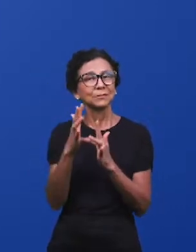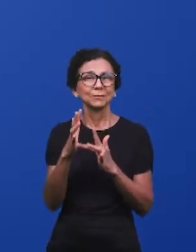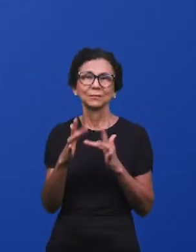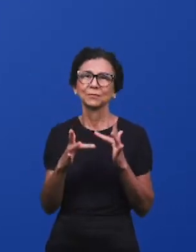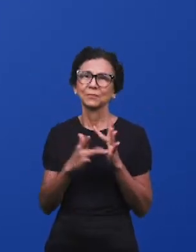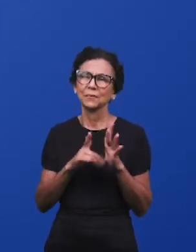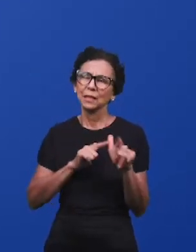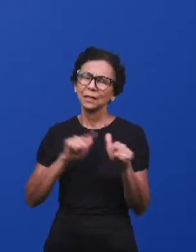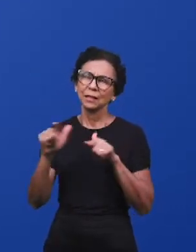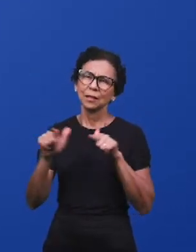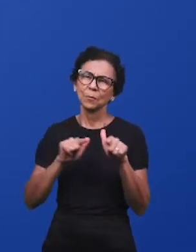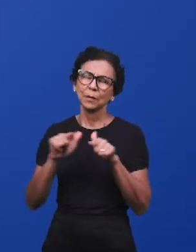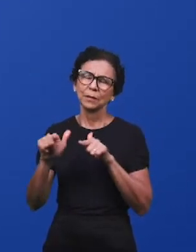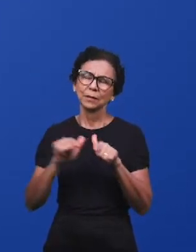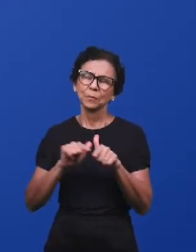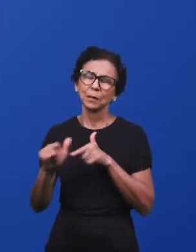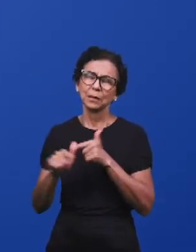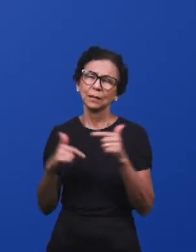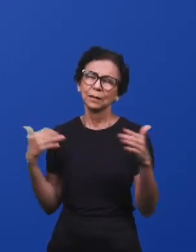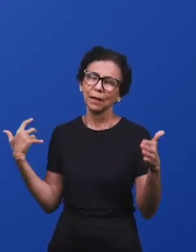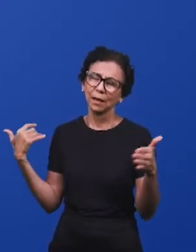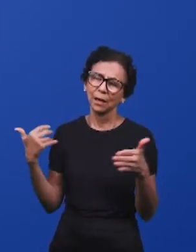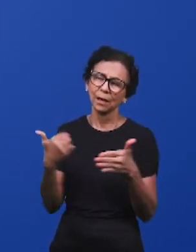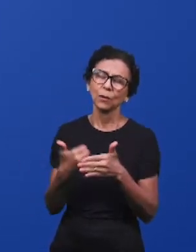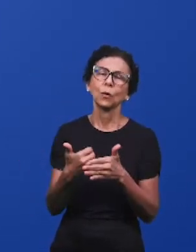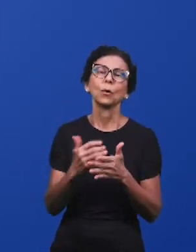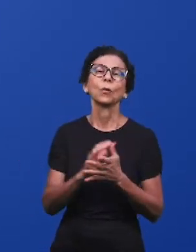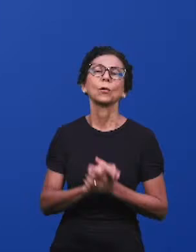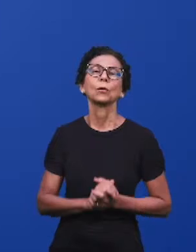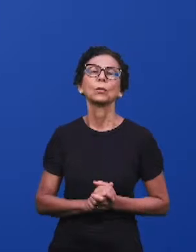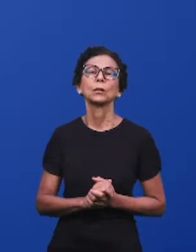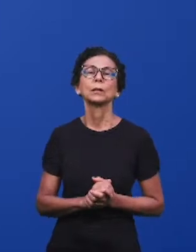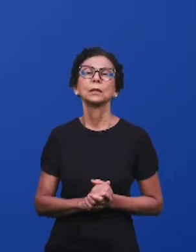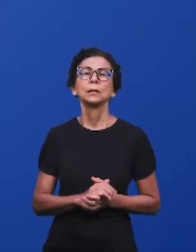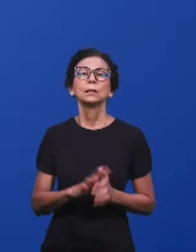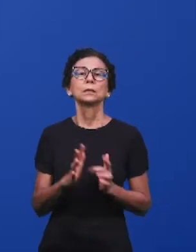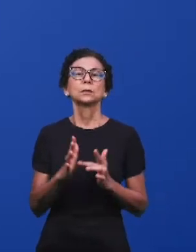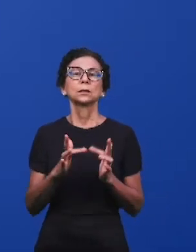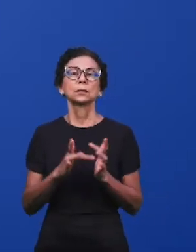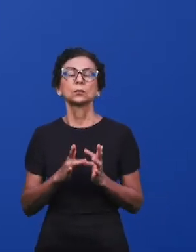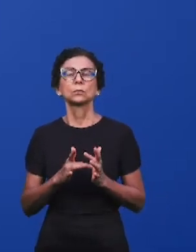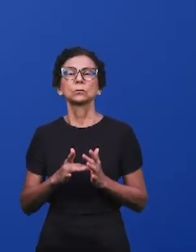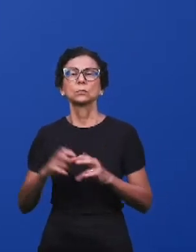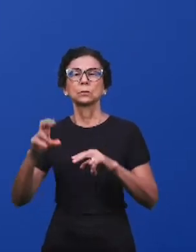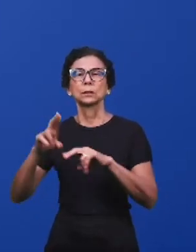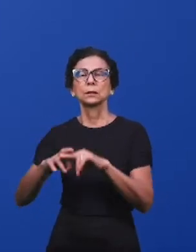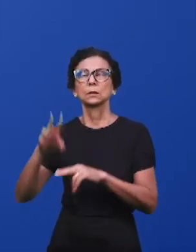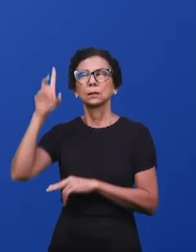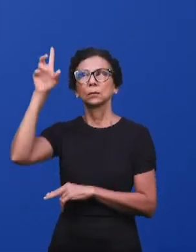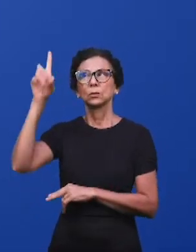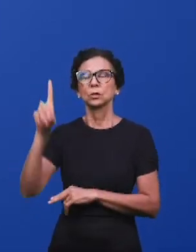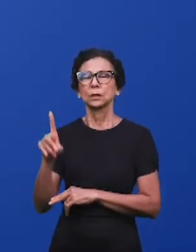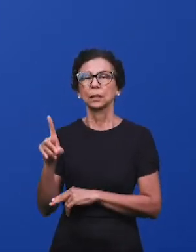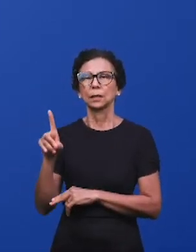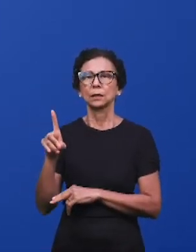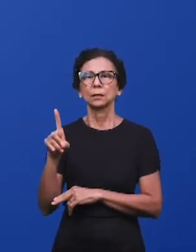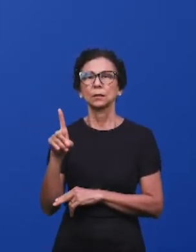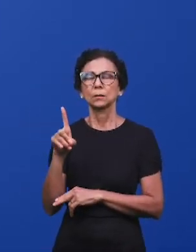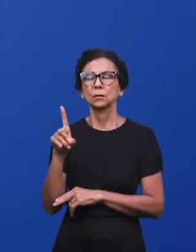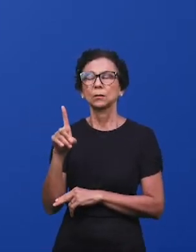agora. Ele está à direita do Pai, intercedendo por nós, nesse trabalho da